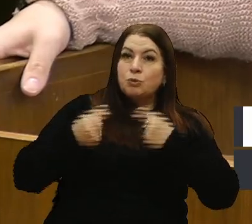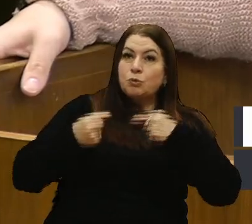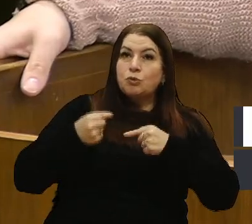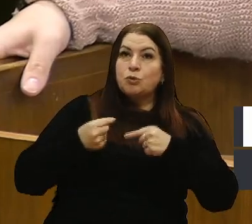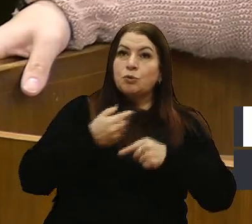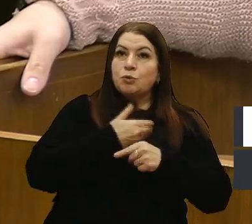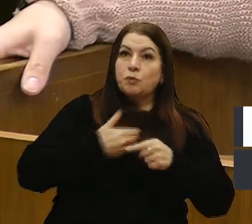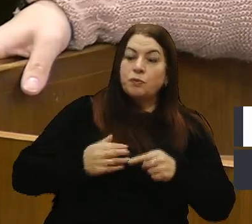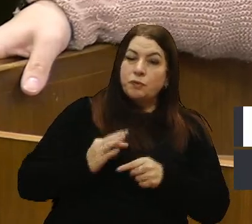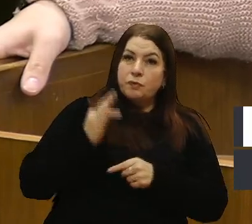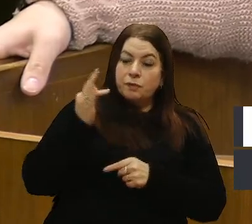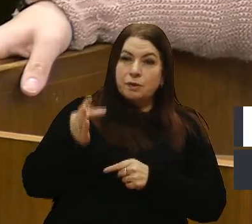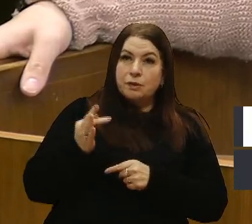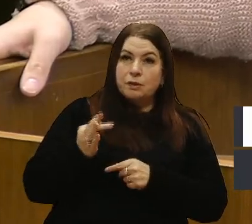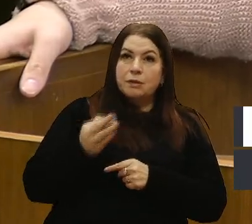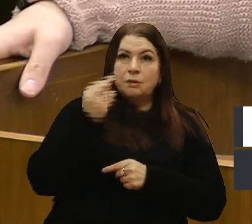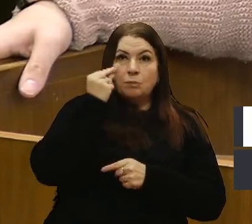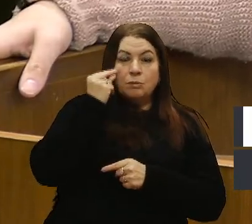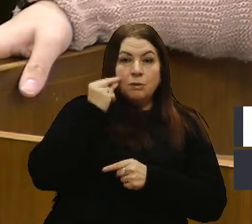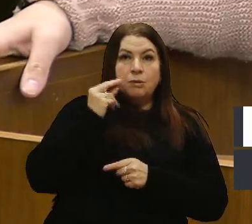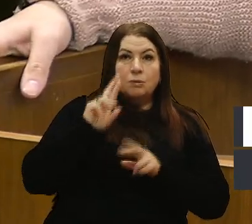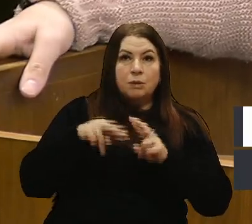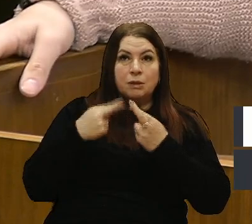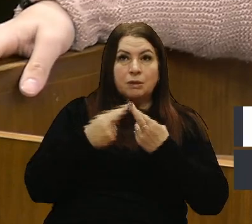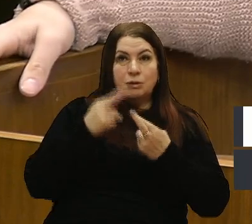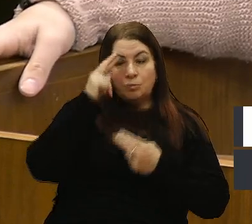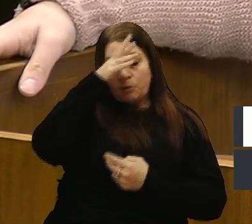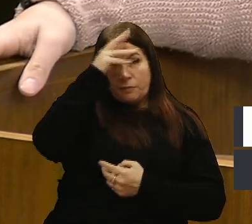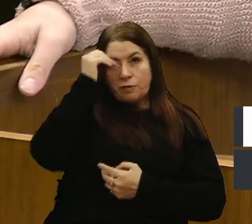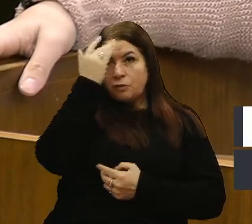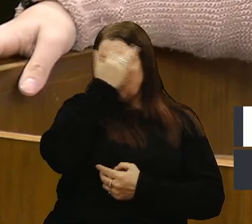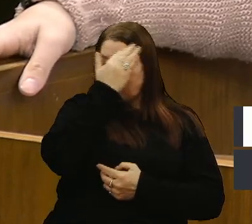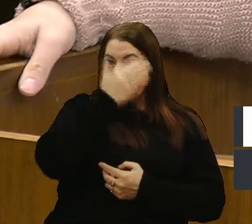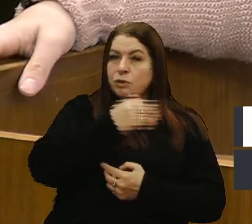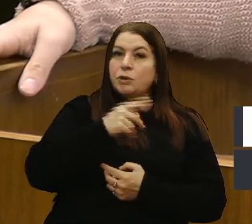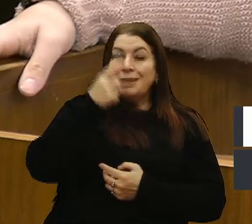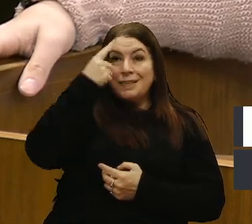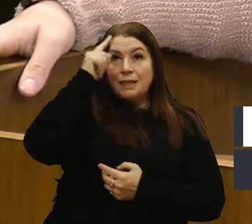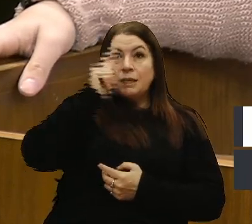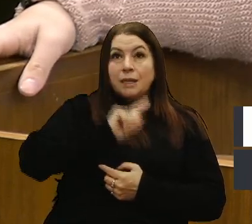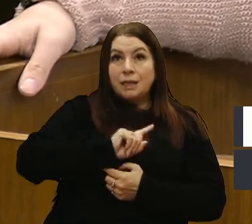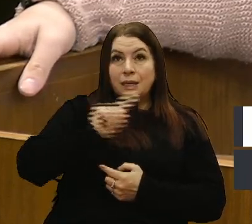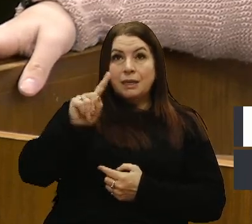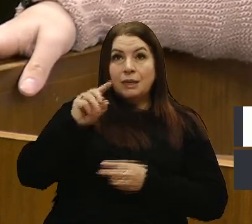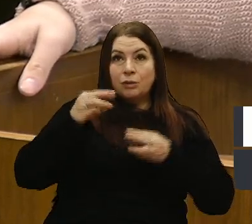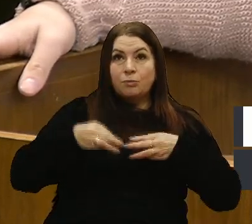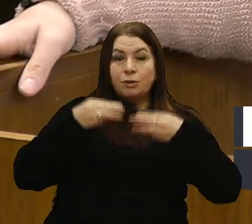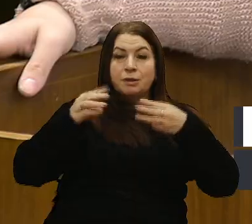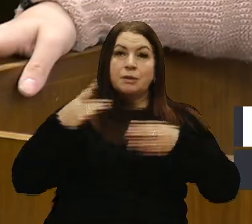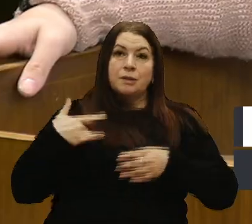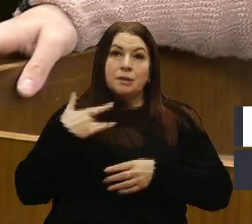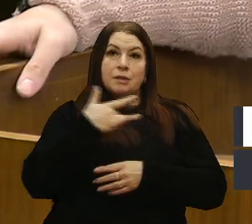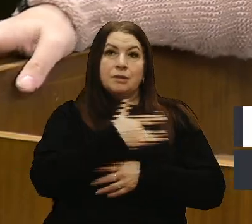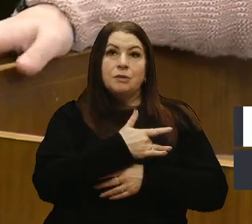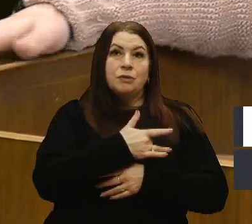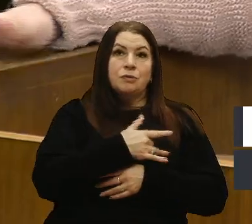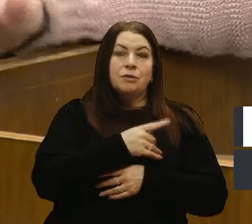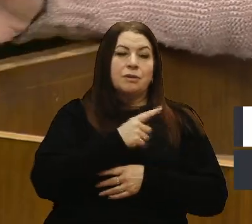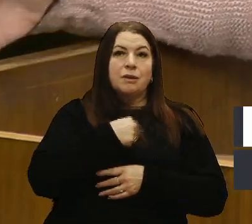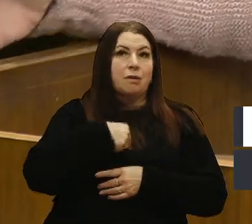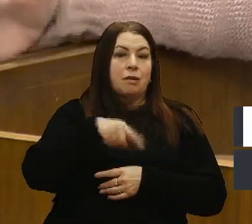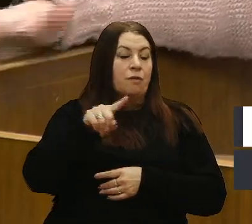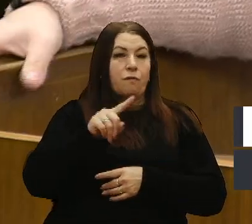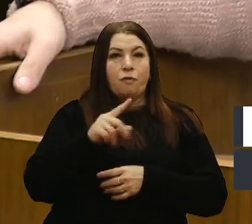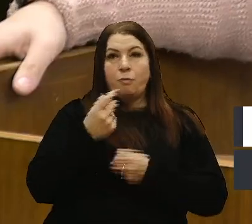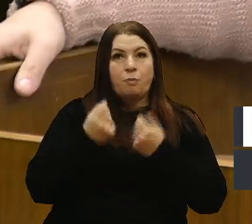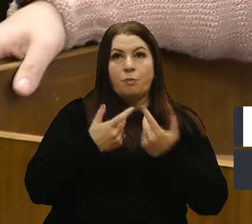governo federal. Cláudio falou sobre a nossa reunião com o prefeito Adiló. Nossa ideia é ir, sim, para o Ministério da Saúde. Ainda não fomos por